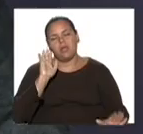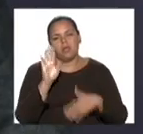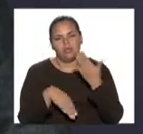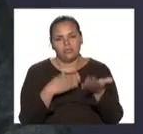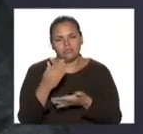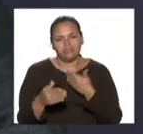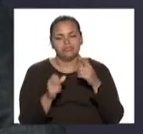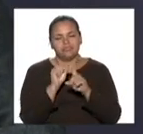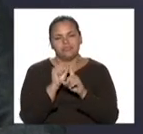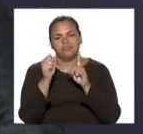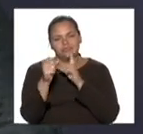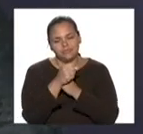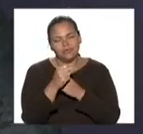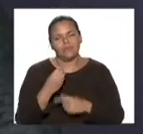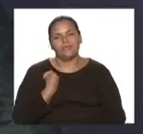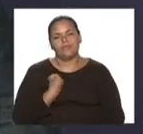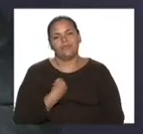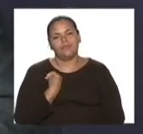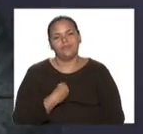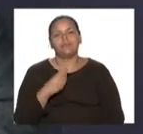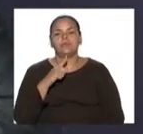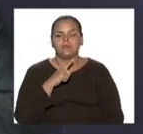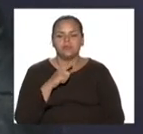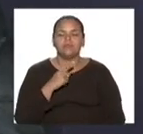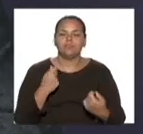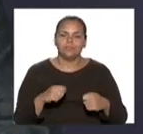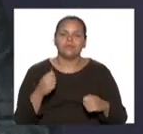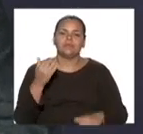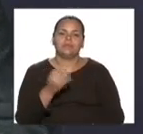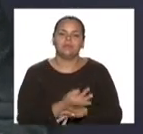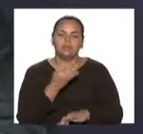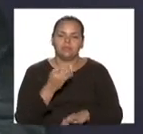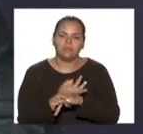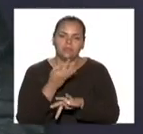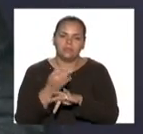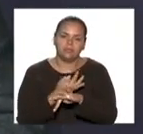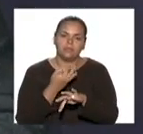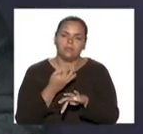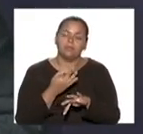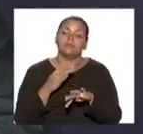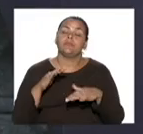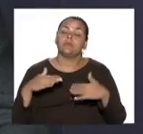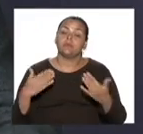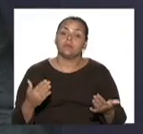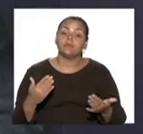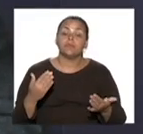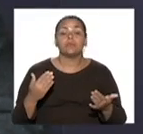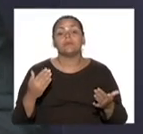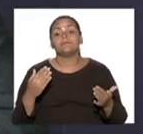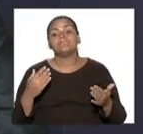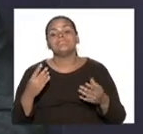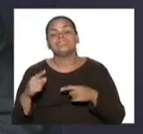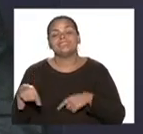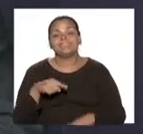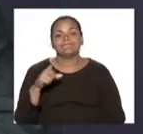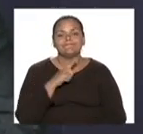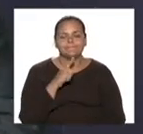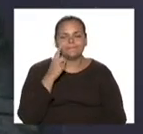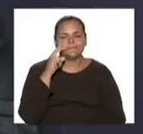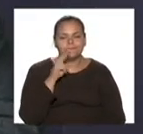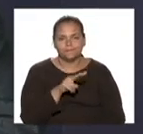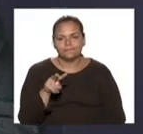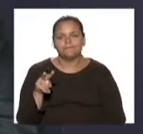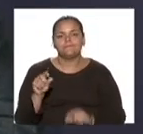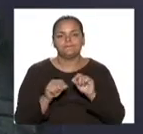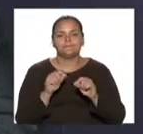caos social em que ele vive e em que ele tem que fazer esse enfrentamento. Então, nesse embate, nós